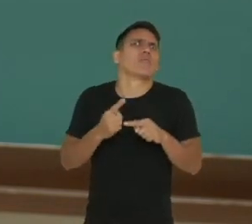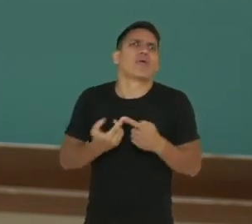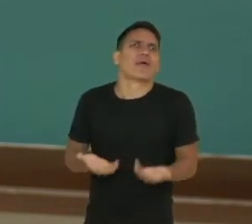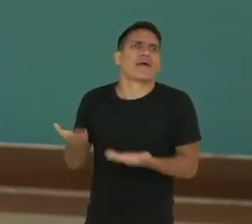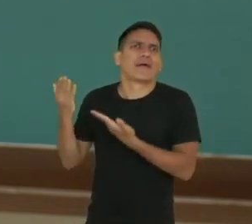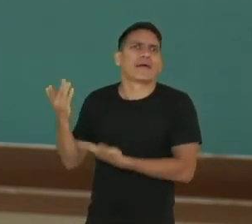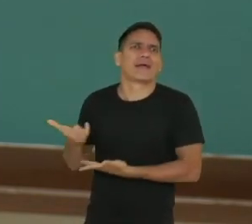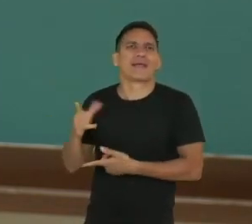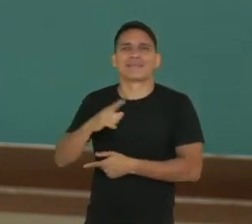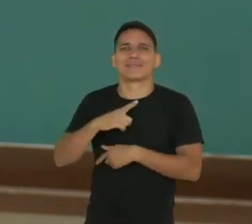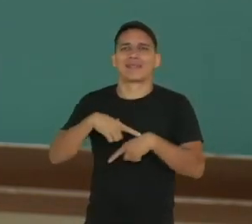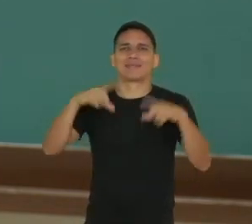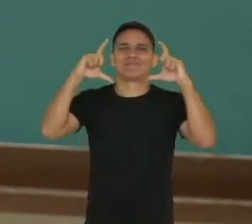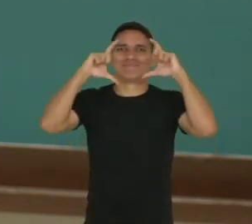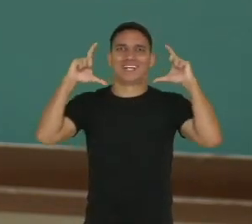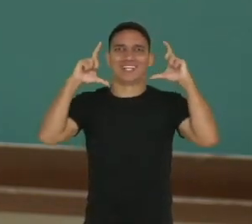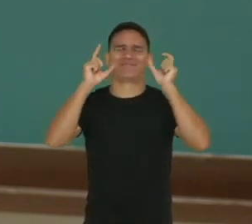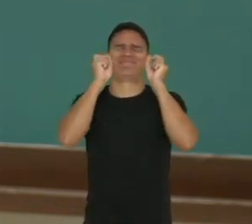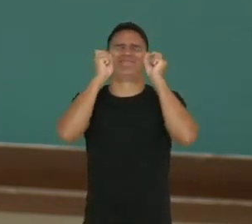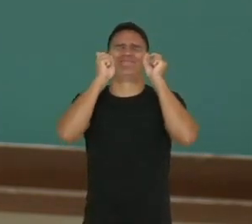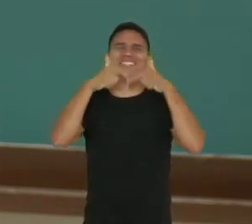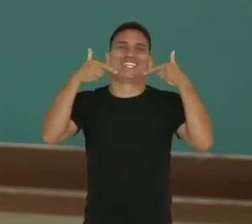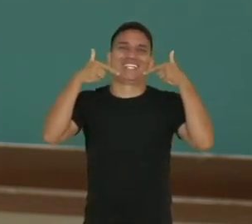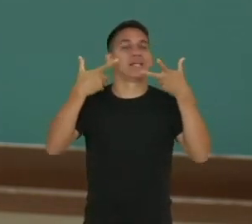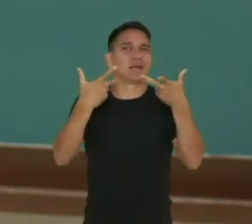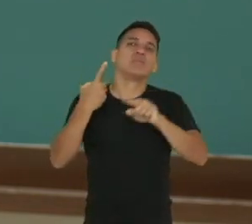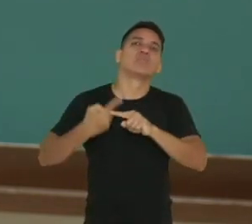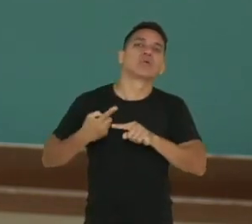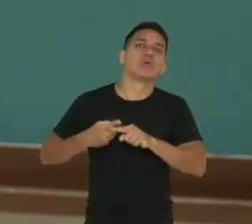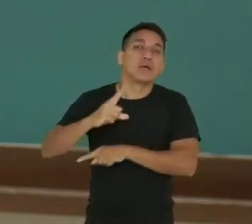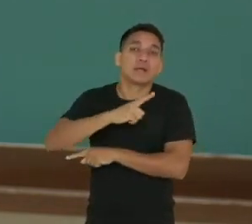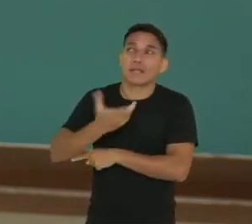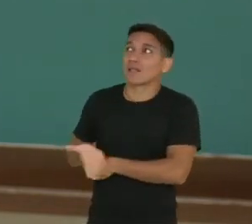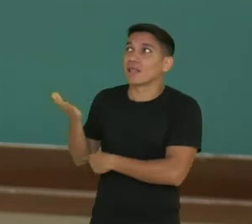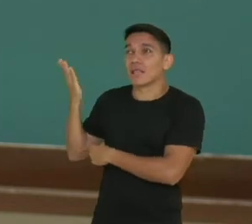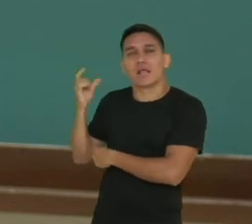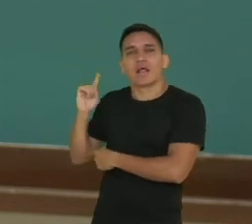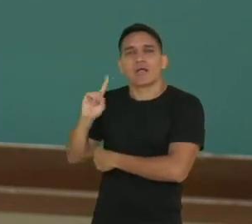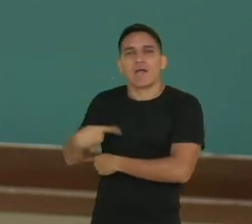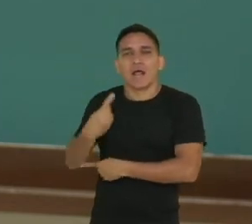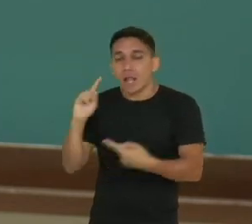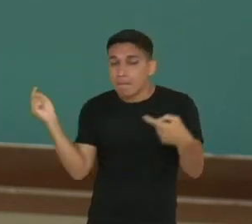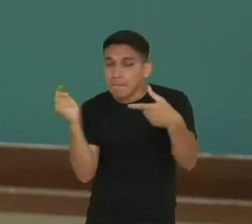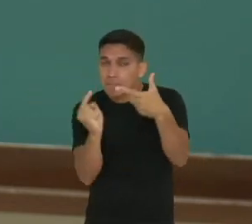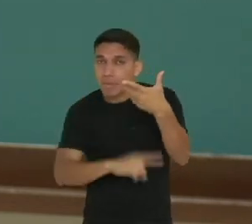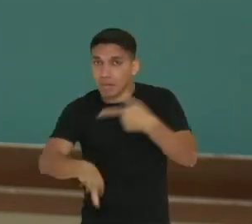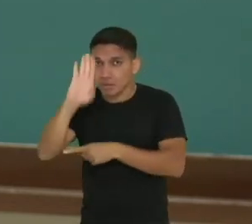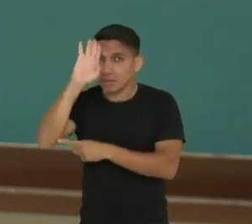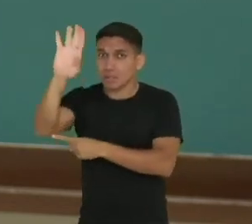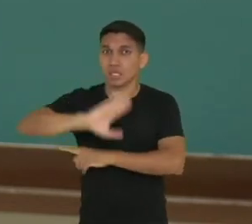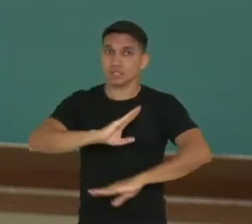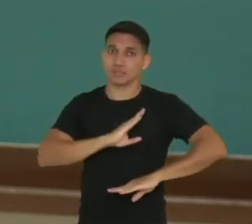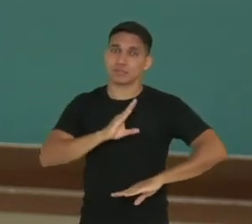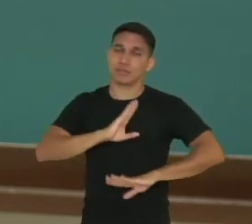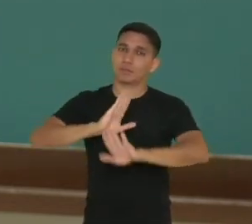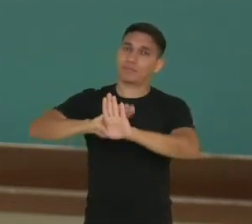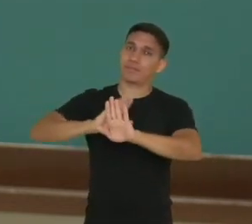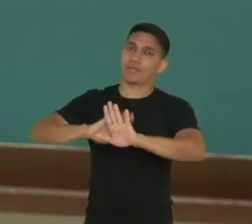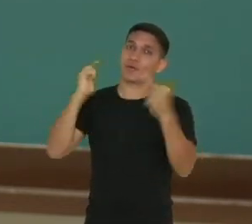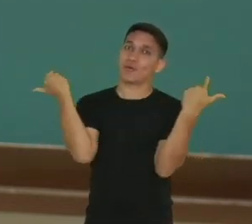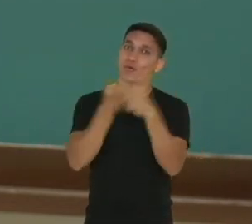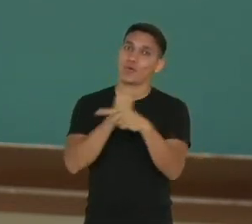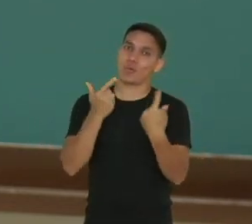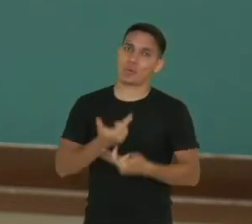aquele emojizinho ali de riso? É justamente isso, Então o componente principal dos causos é o humor, tá